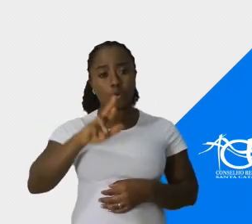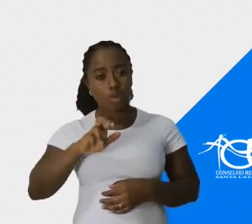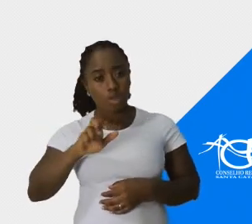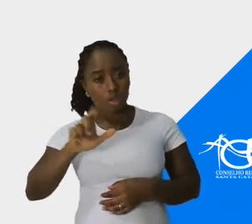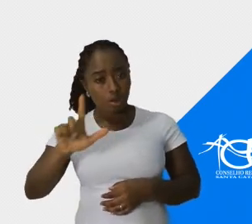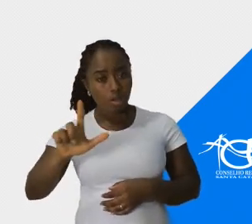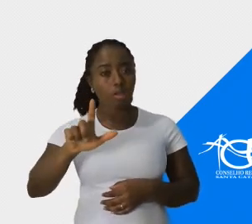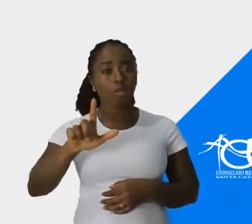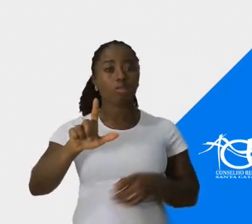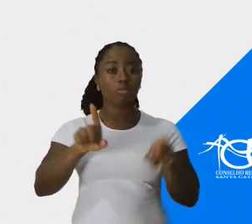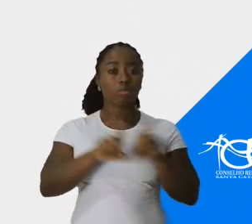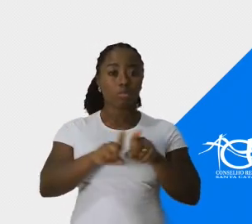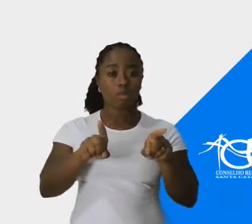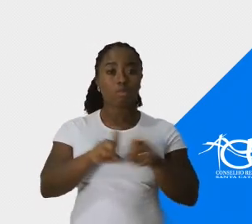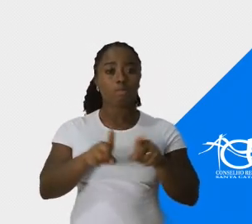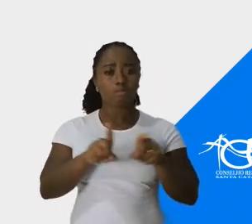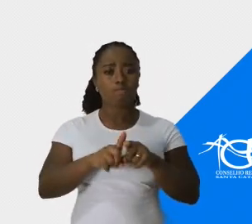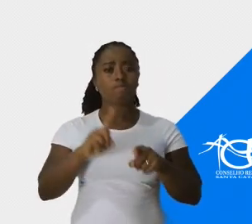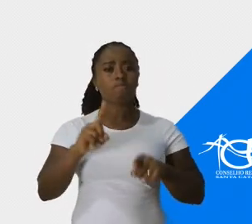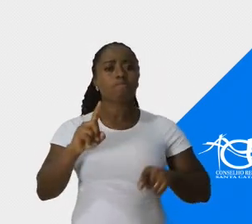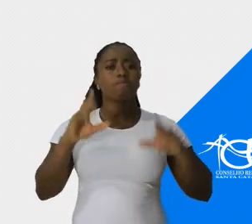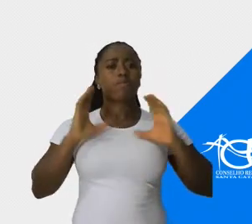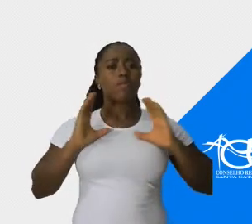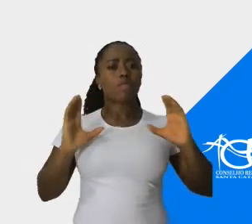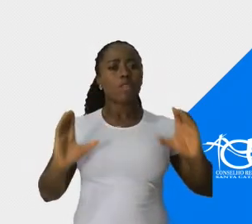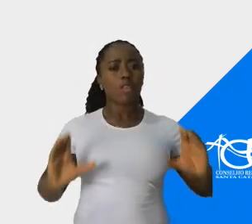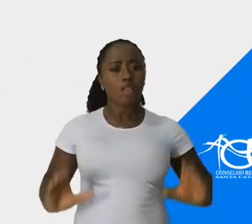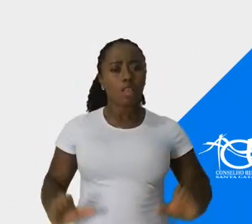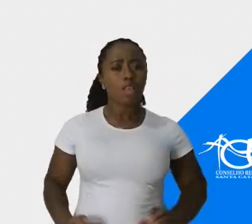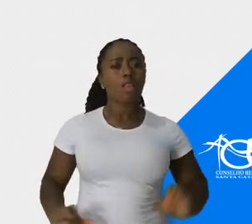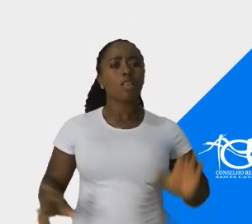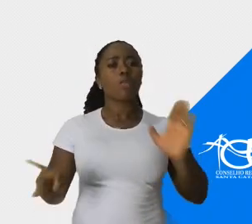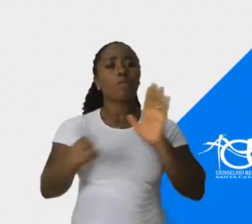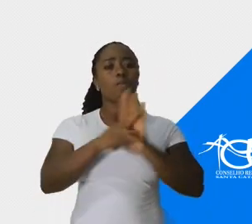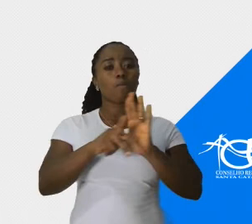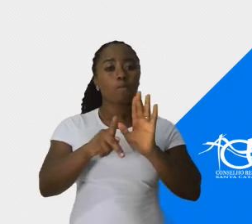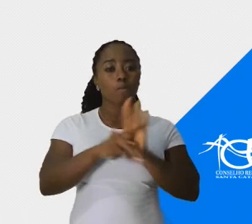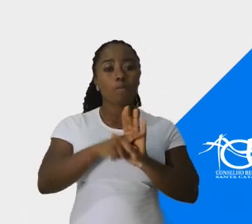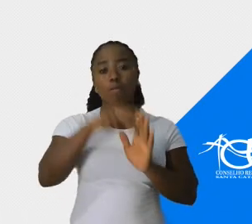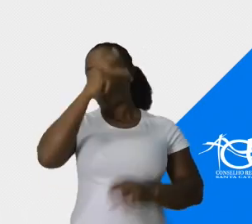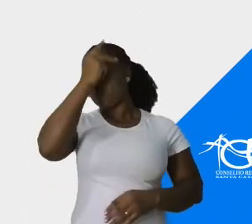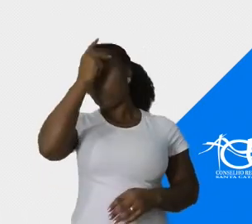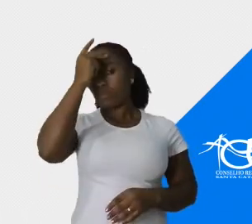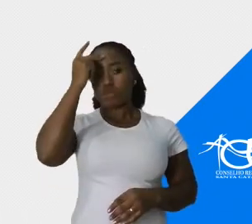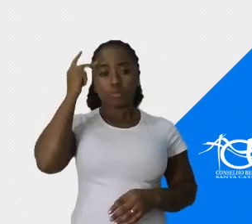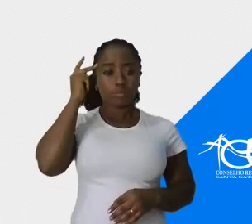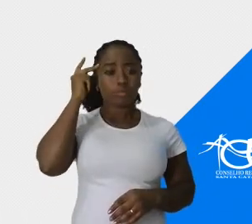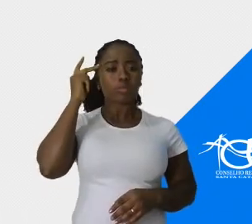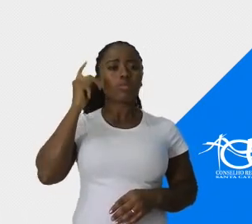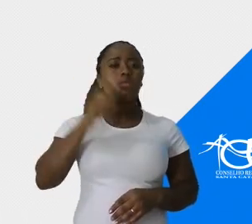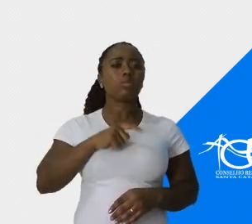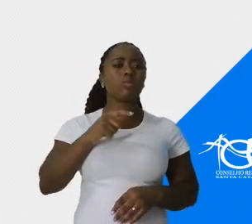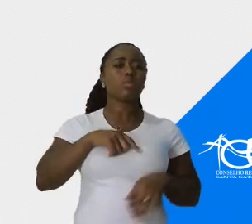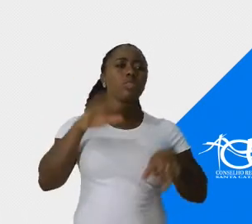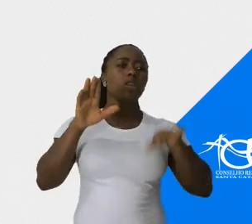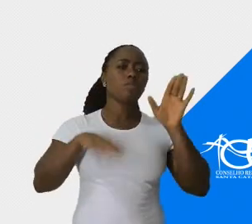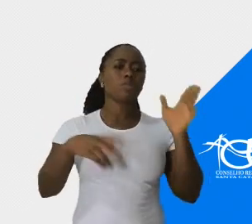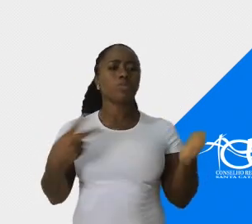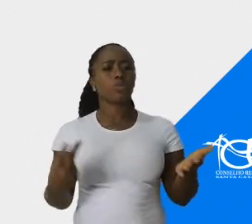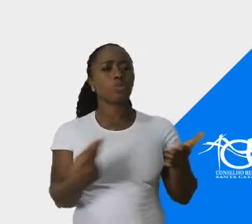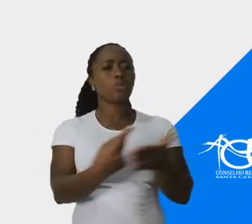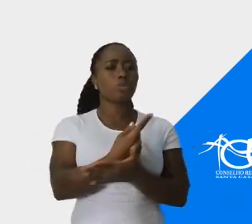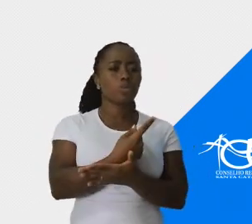chamadas características de personalidade, muitas vezes exacerbadas pelas condições estressoras de risco, de violência, etc. Então, essas características elas